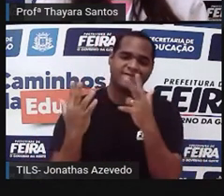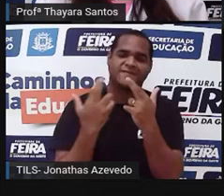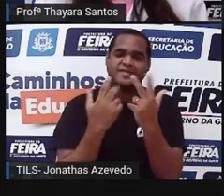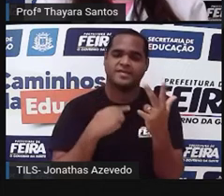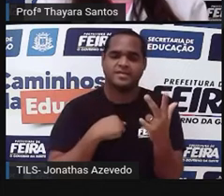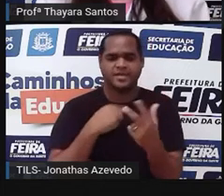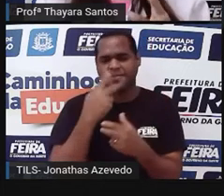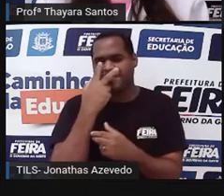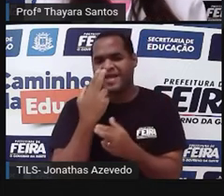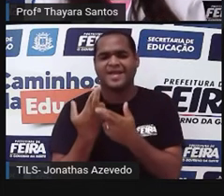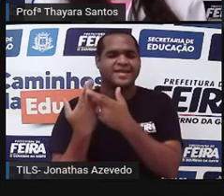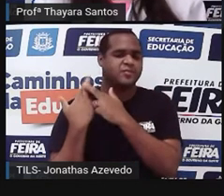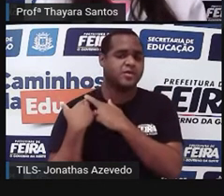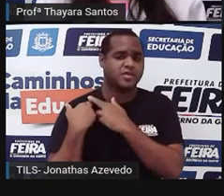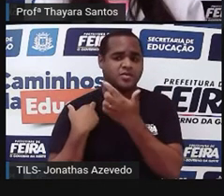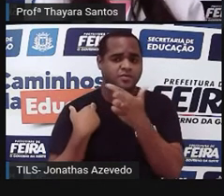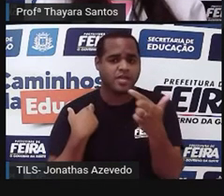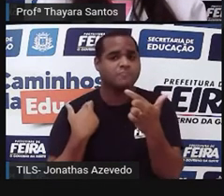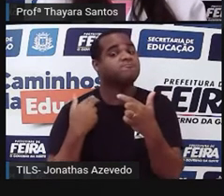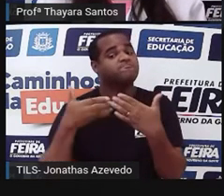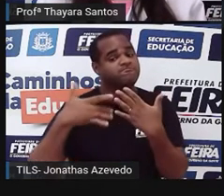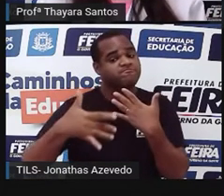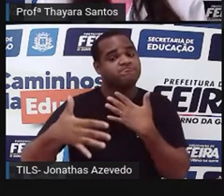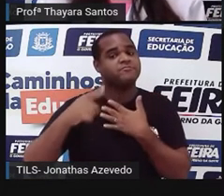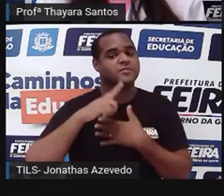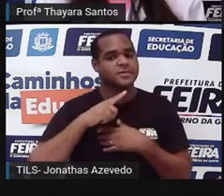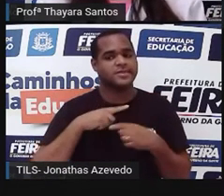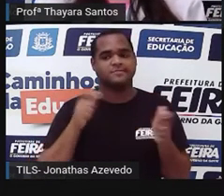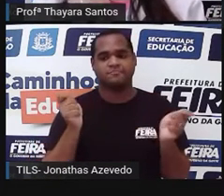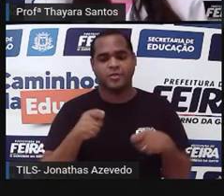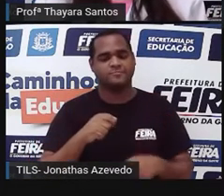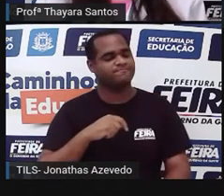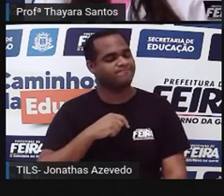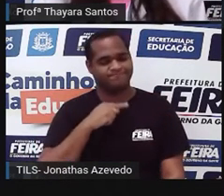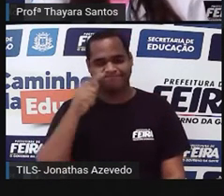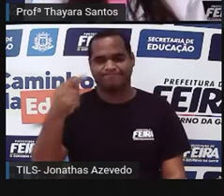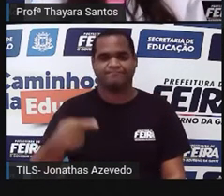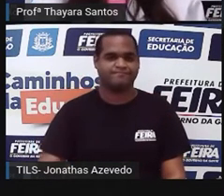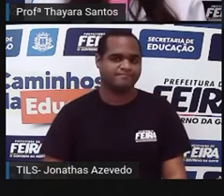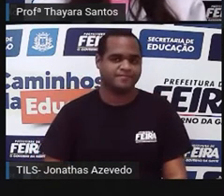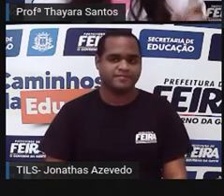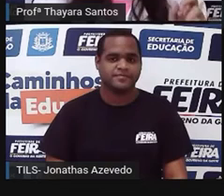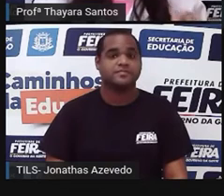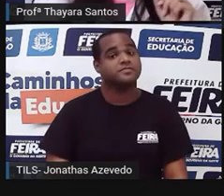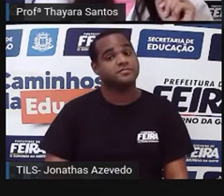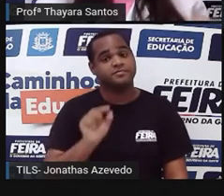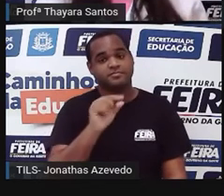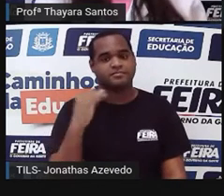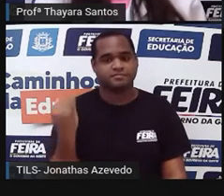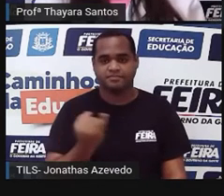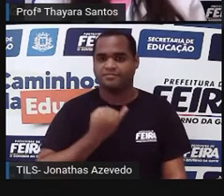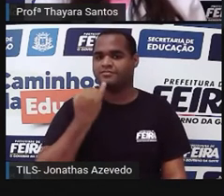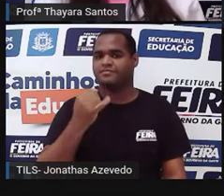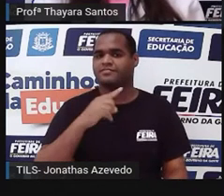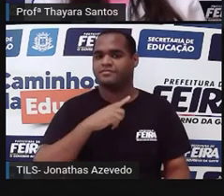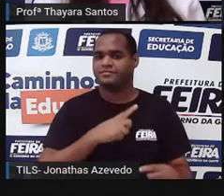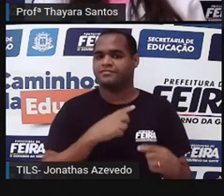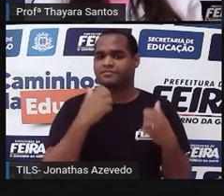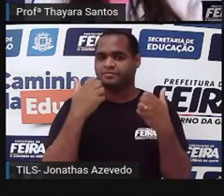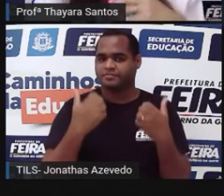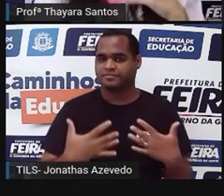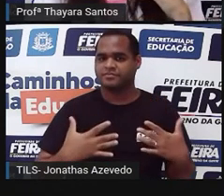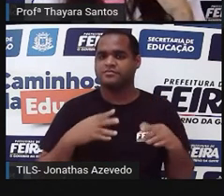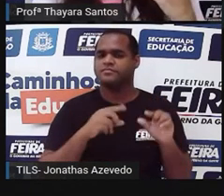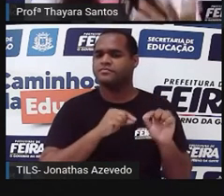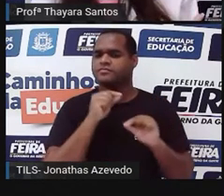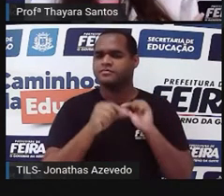forma irresponsável, vai chegar uma hora que a gente não vai ter mais esses recursos mesmo. Só que tem uma coisa que a gente precisa pensar também, né?